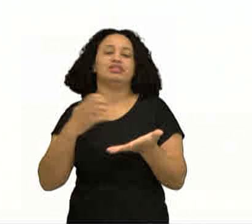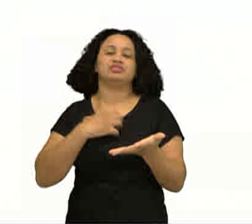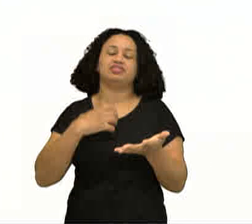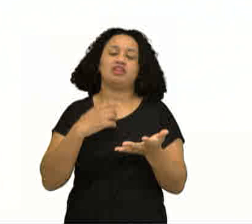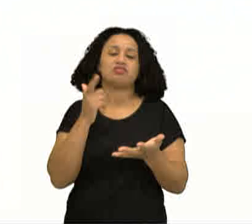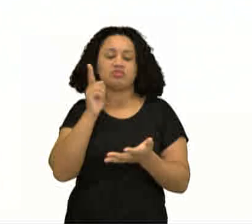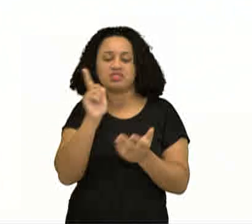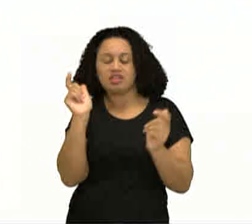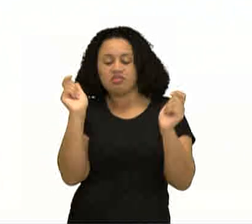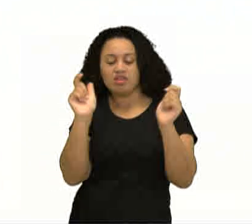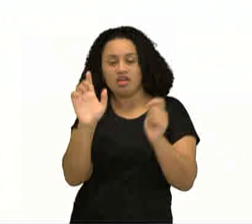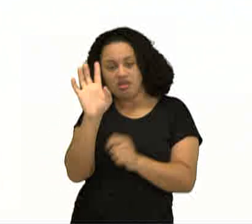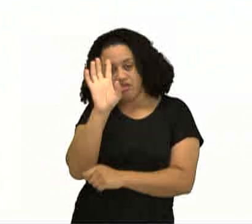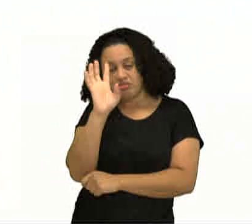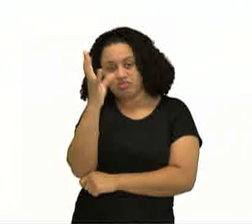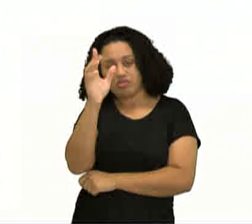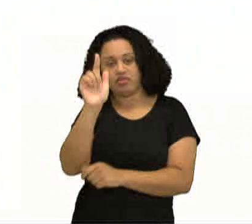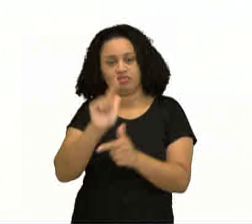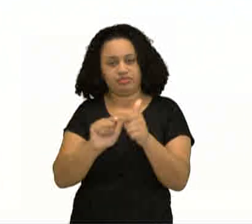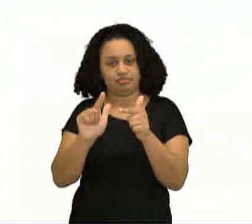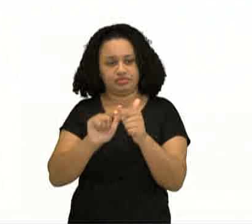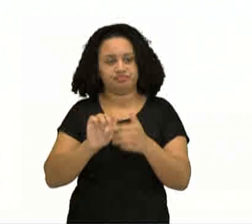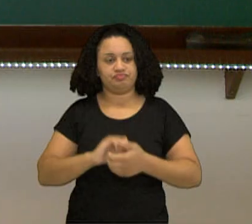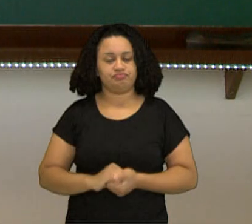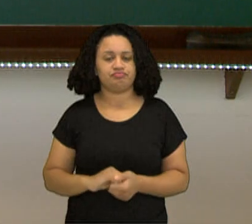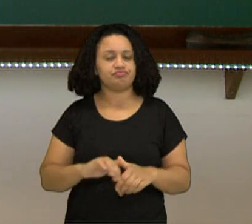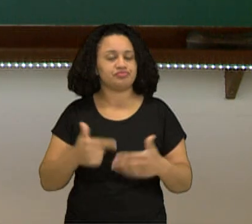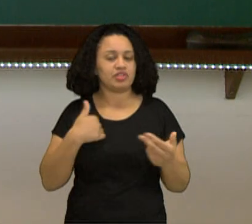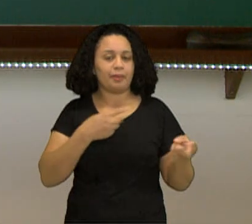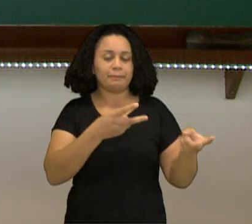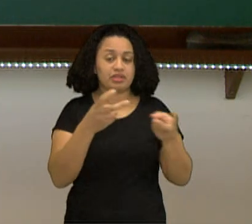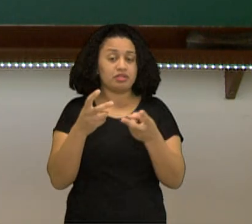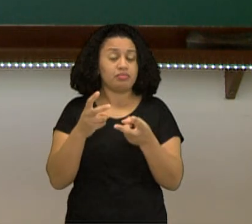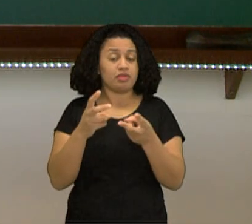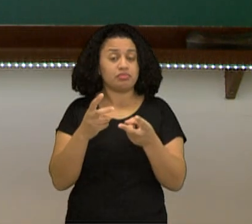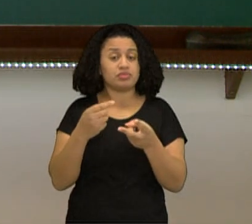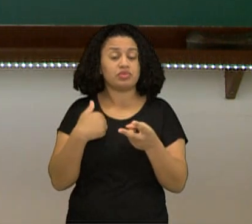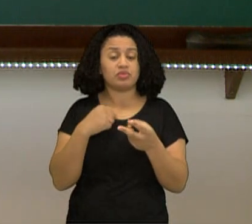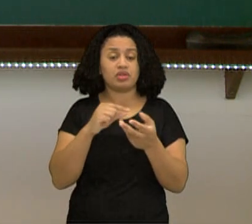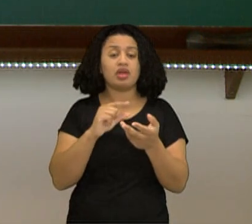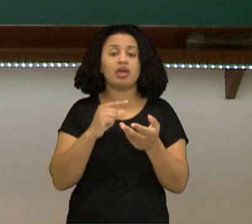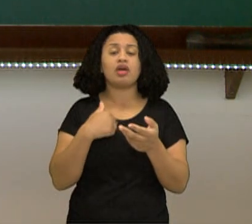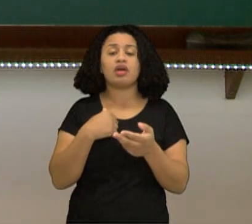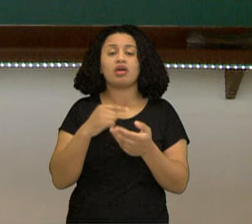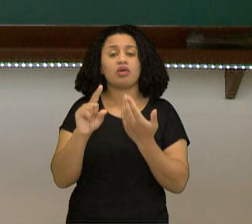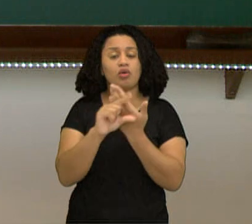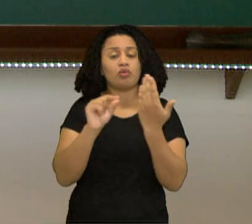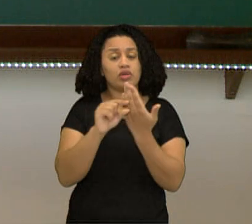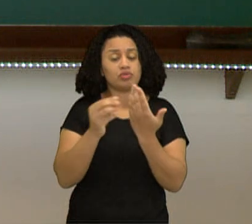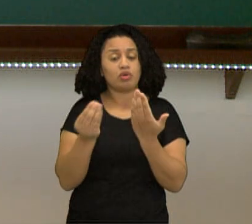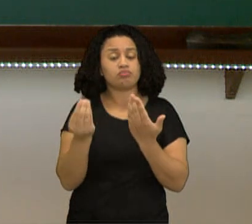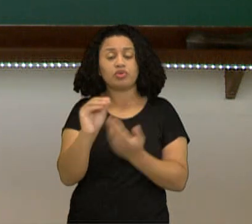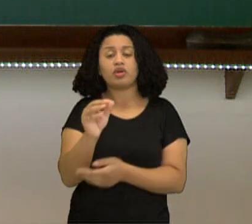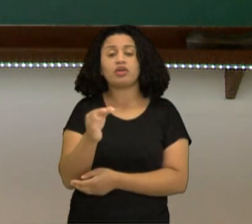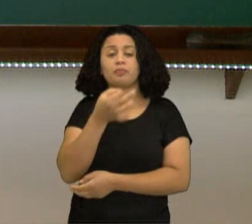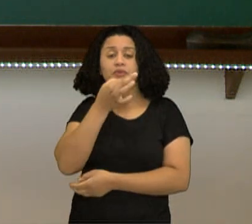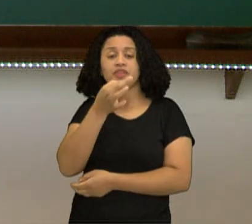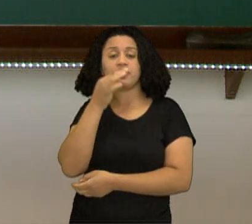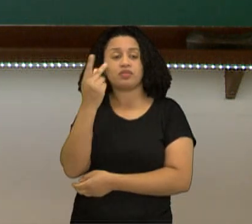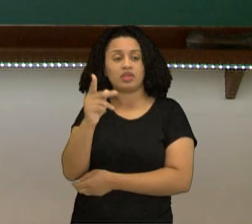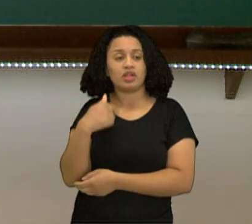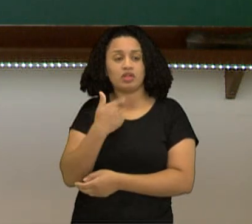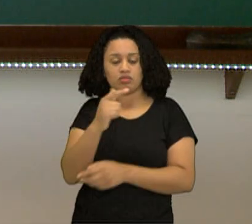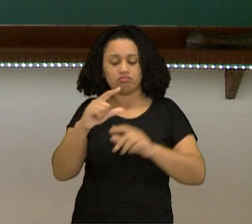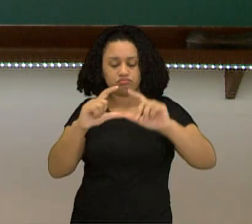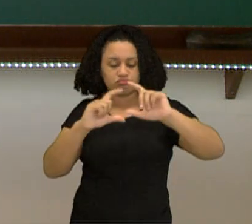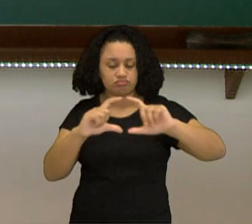possível saída. Então, percebemos que o autor já colocou ali a tese, sua opinião dele, e no último